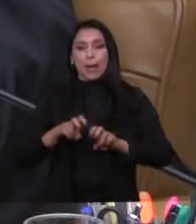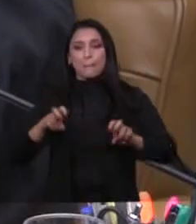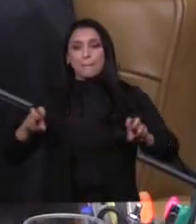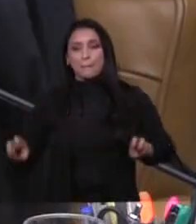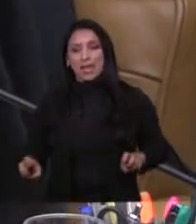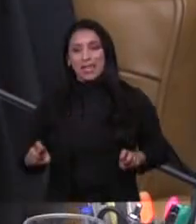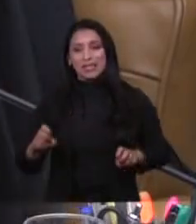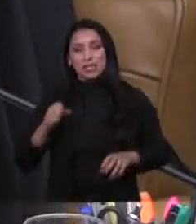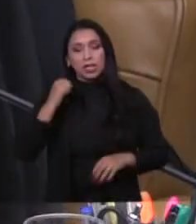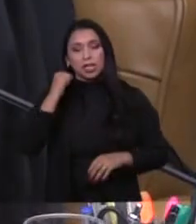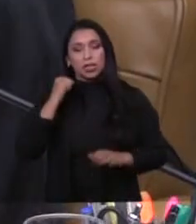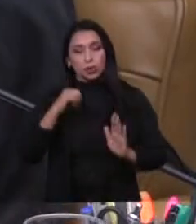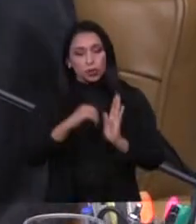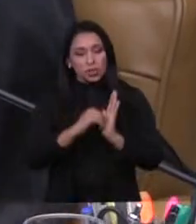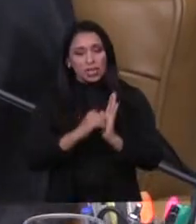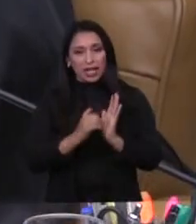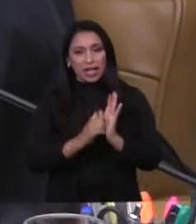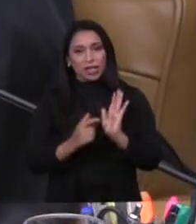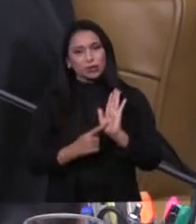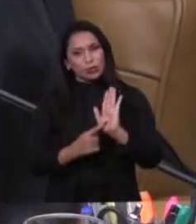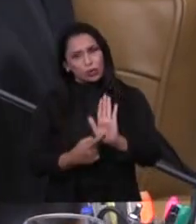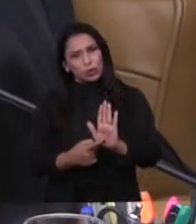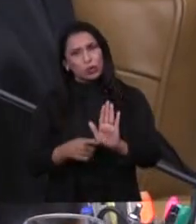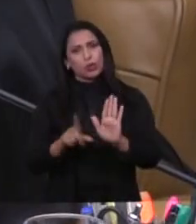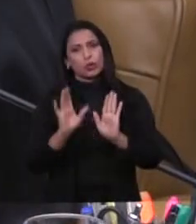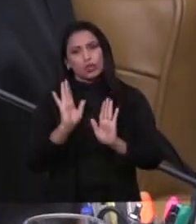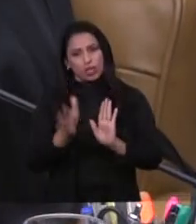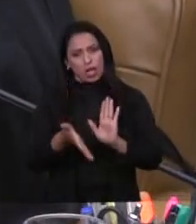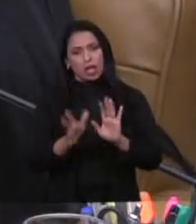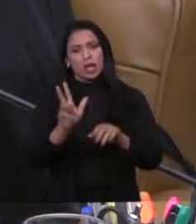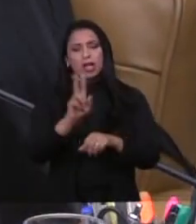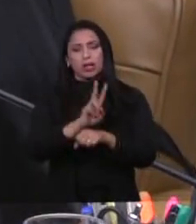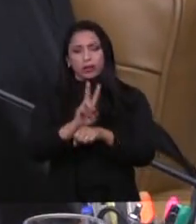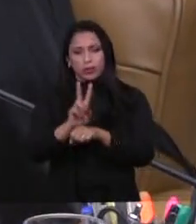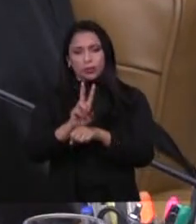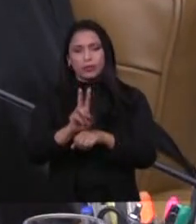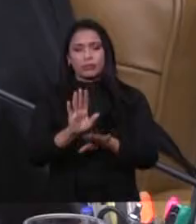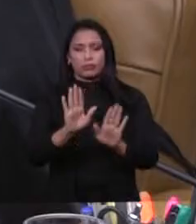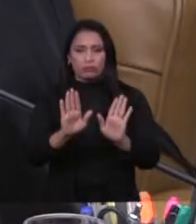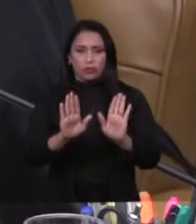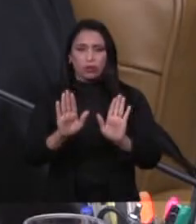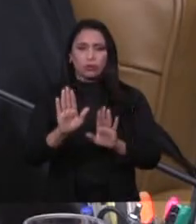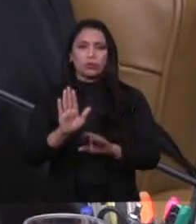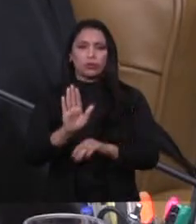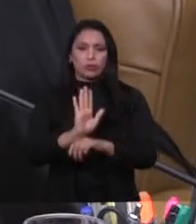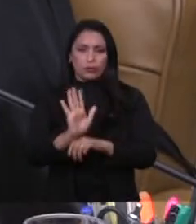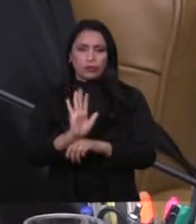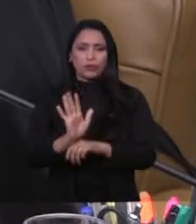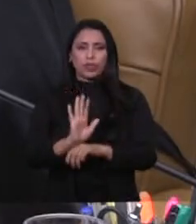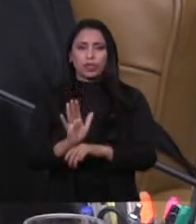cujo teor já foi transcrito e apresentado no transcorrer do presente julgamento.